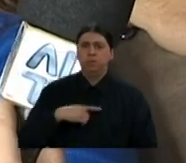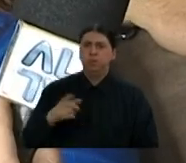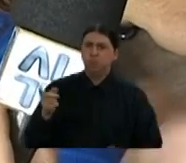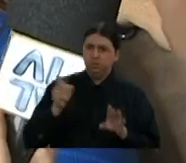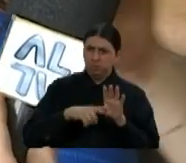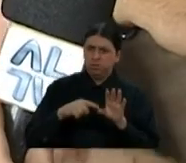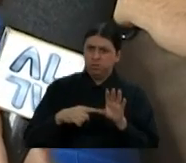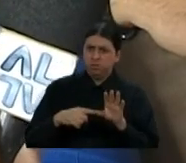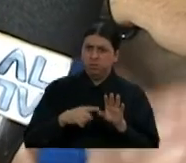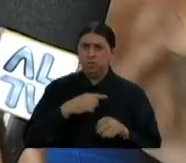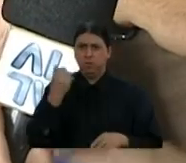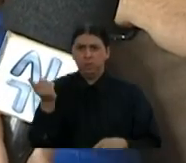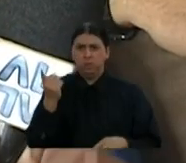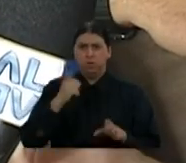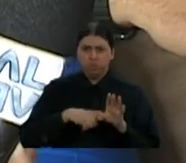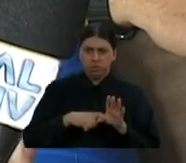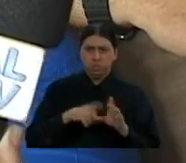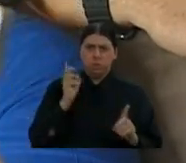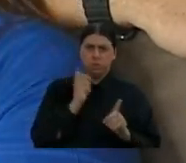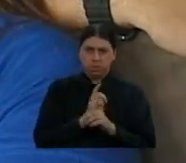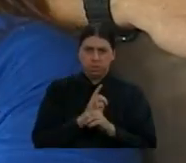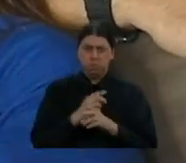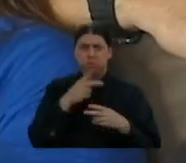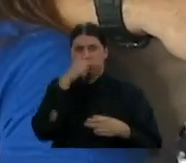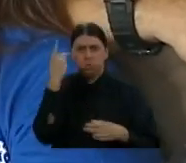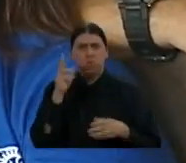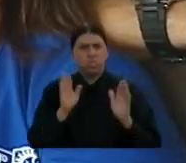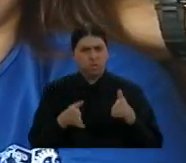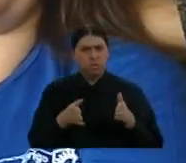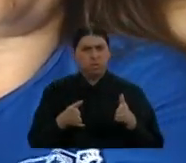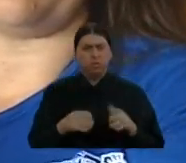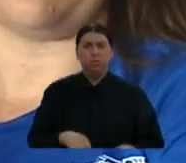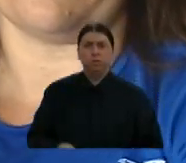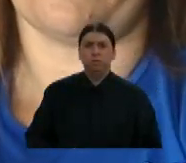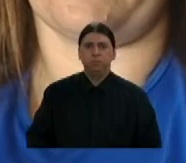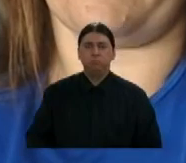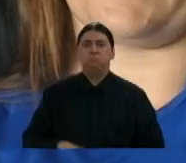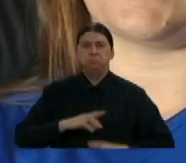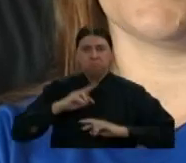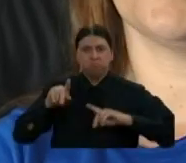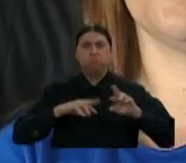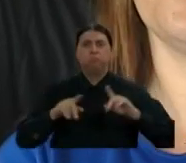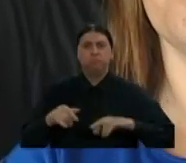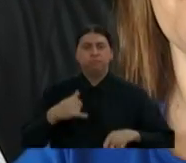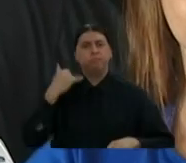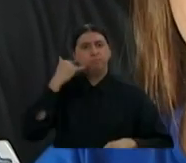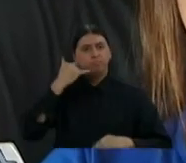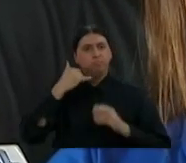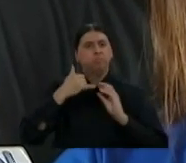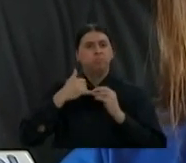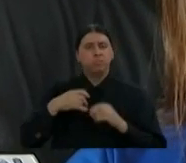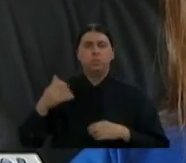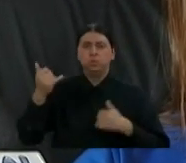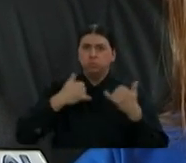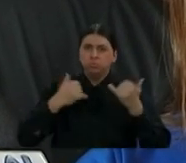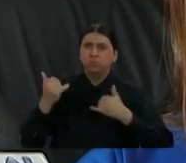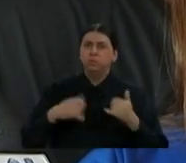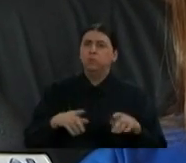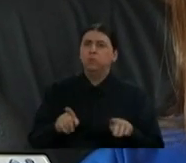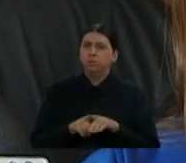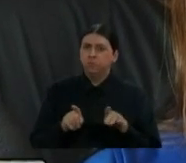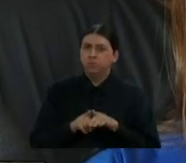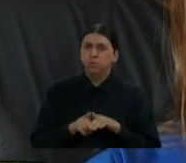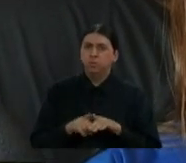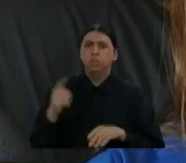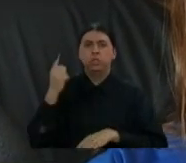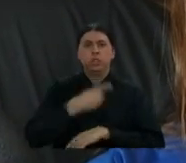vocês voltam contrata pessoas eles nos ligam exemplo um dia de aniversário